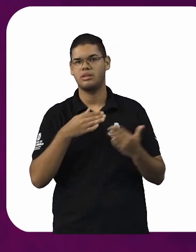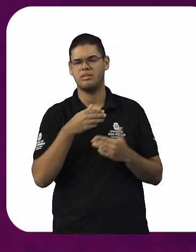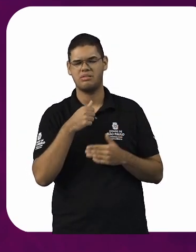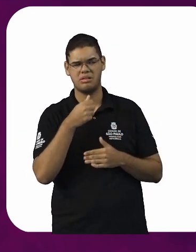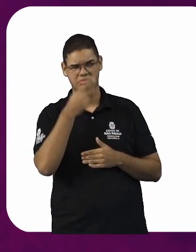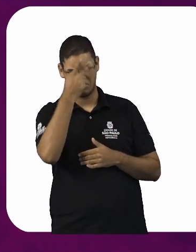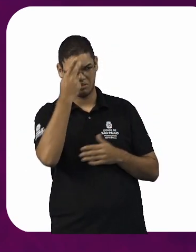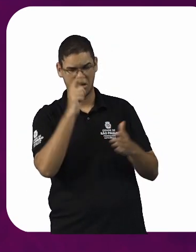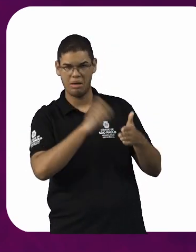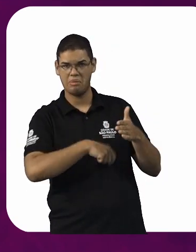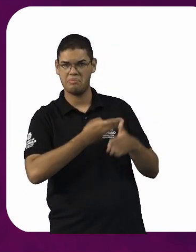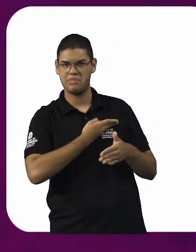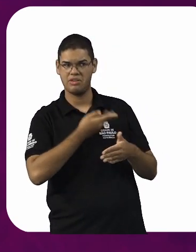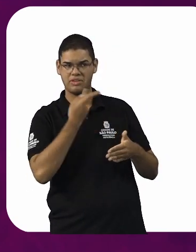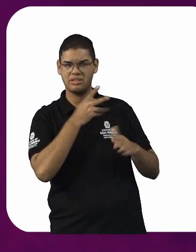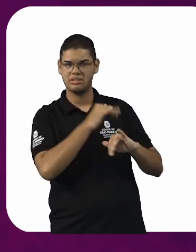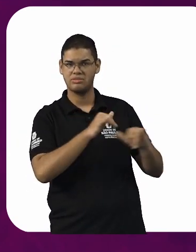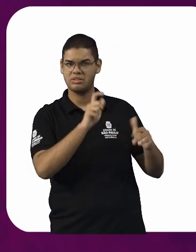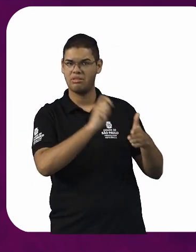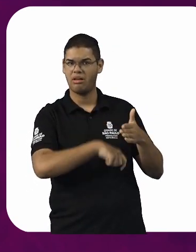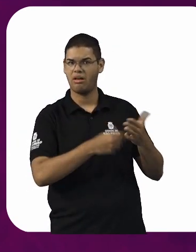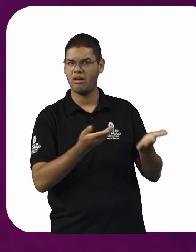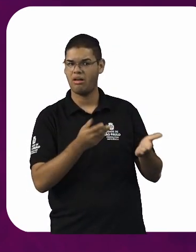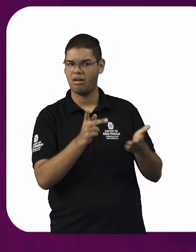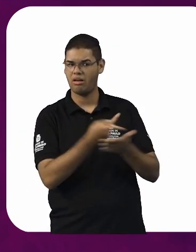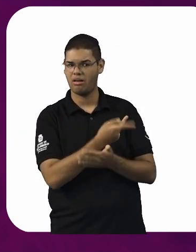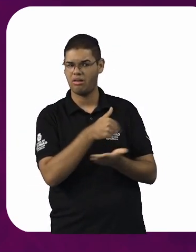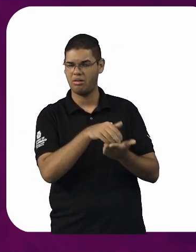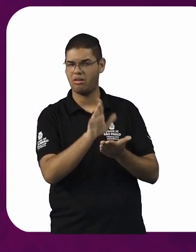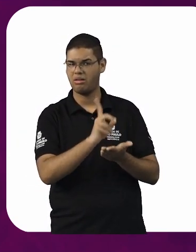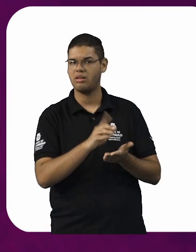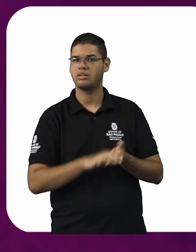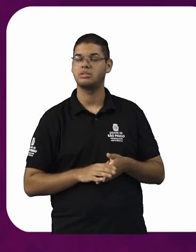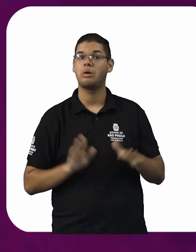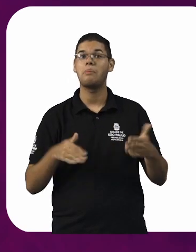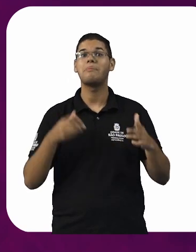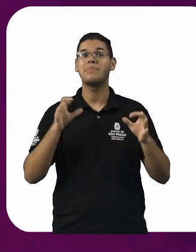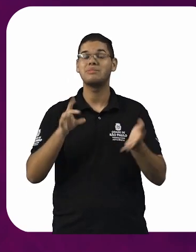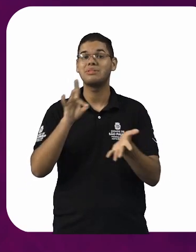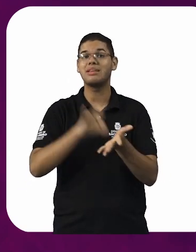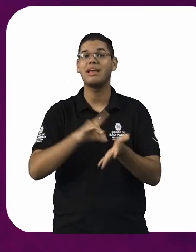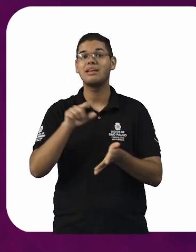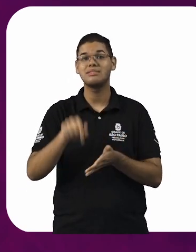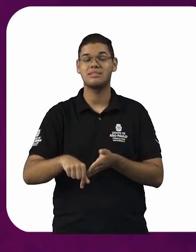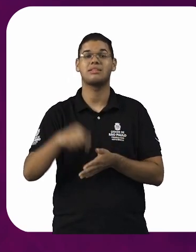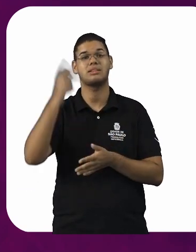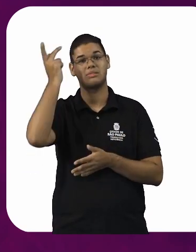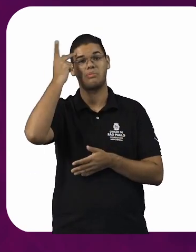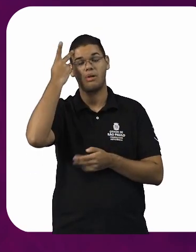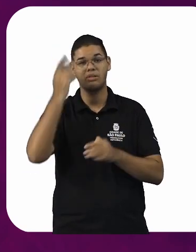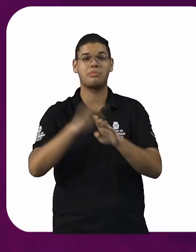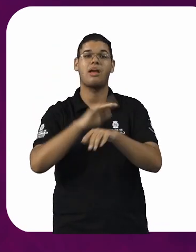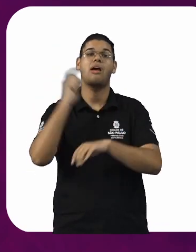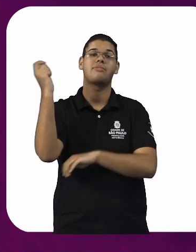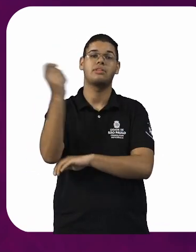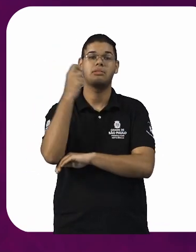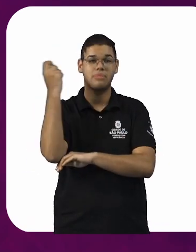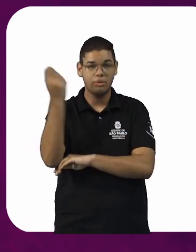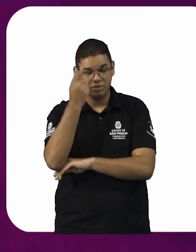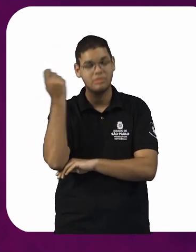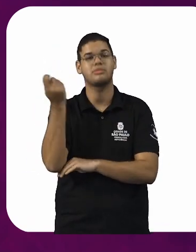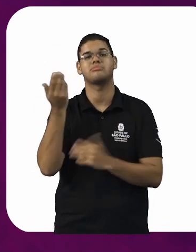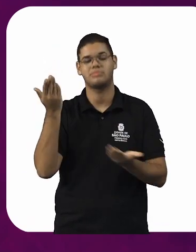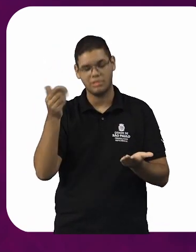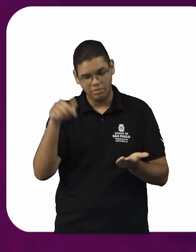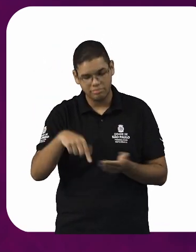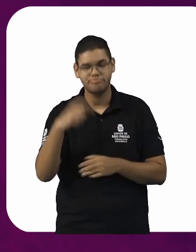muita homotransfobia que as pessoas acham que não existem, mesmo em São Paulo, na cosmopolita Avenida Paulista, que é o nosso oásis